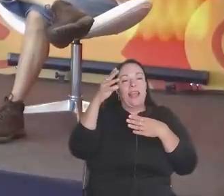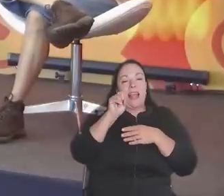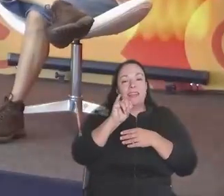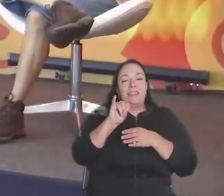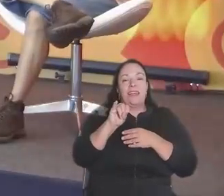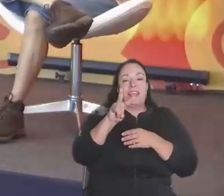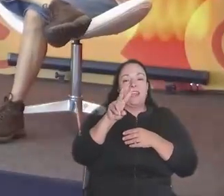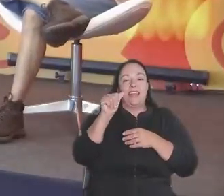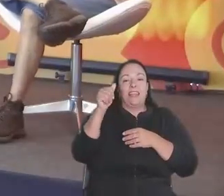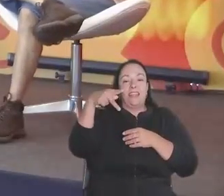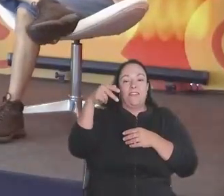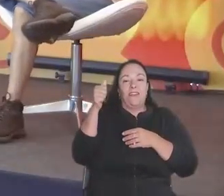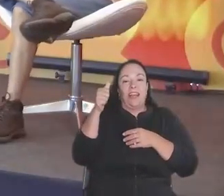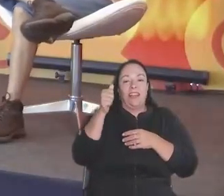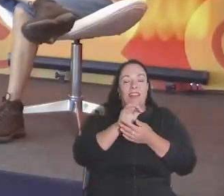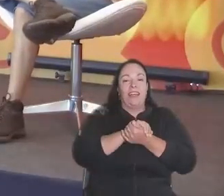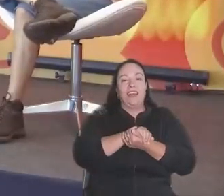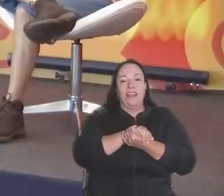foi uma cobaia.